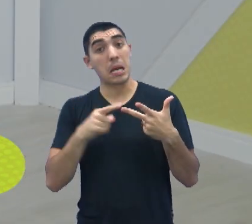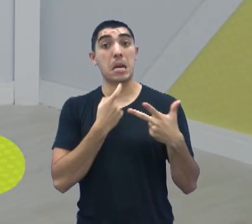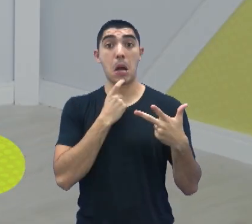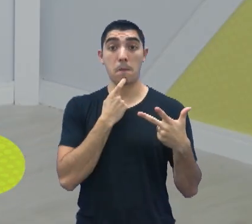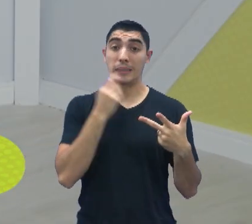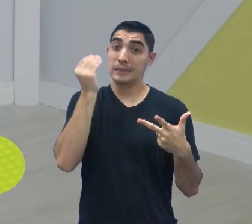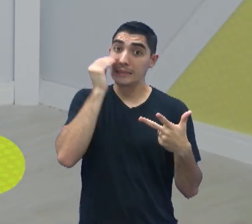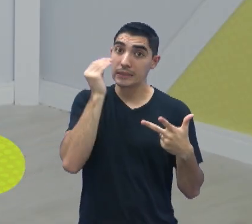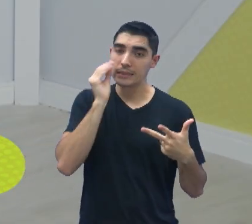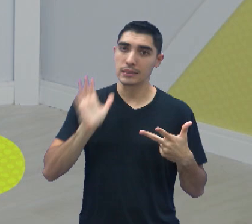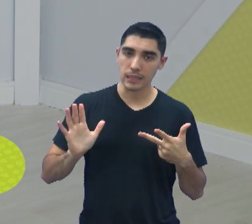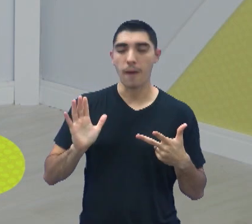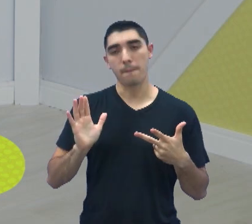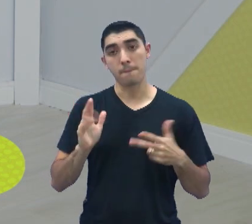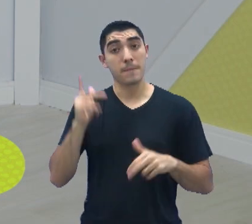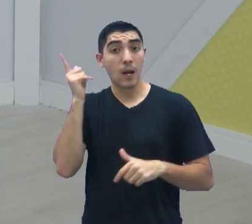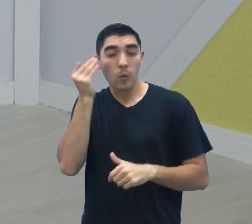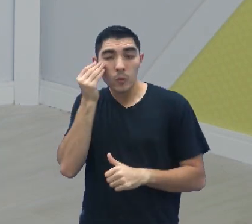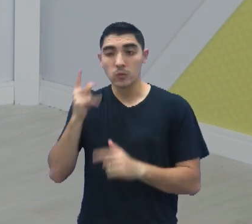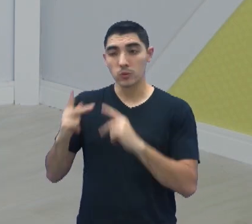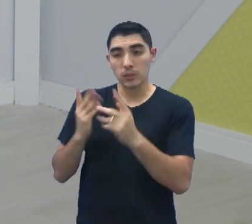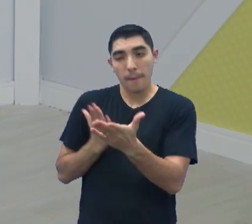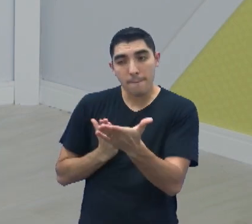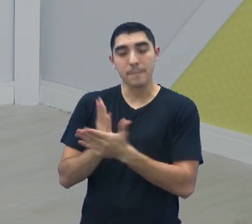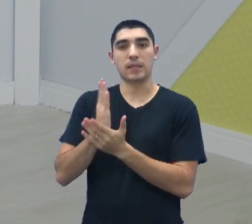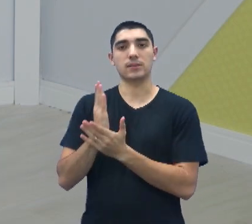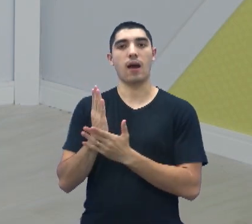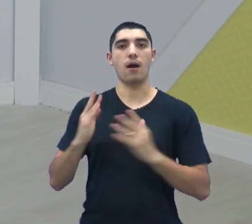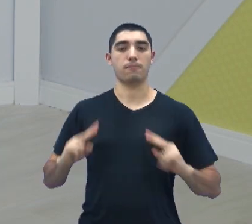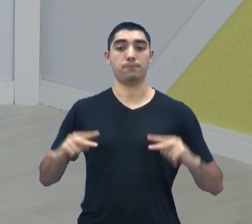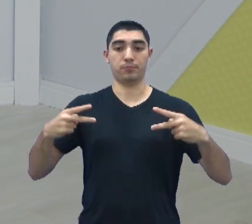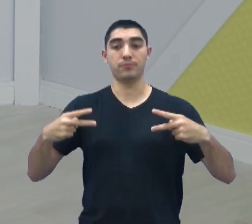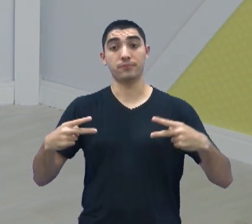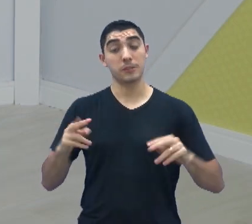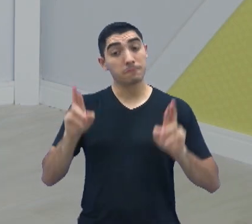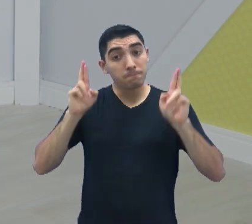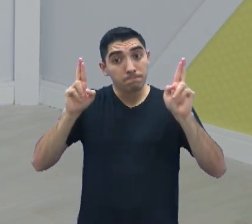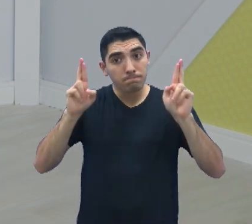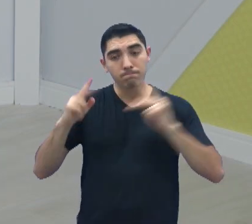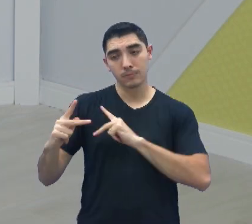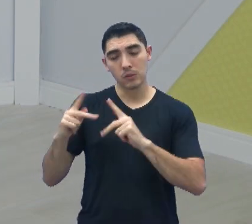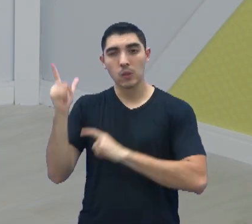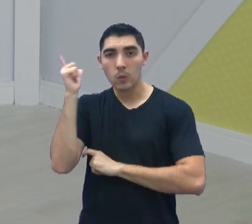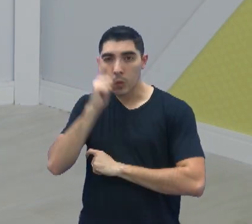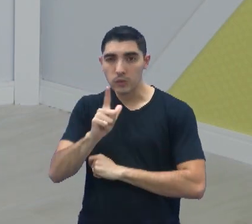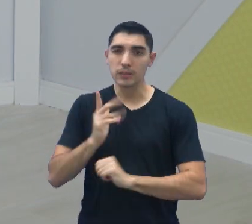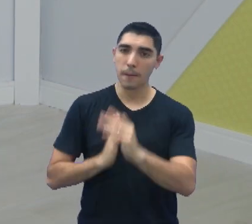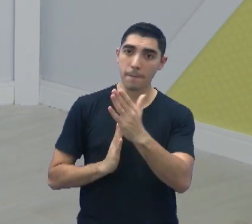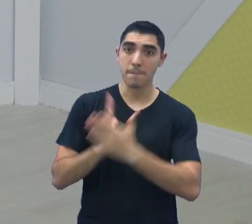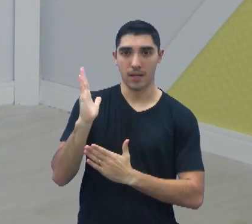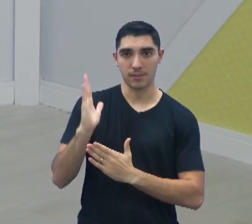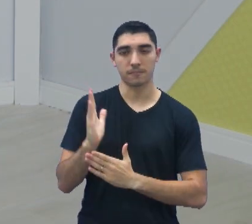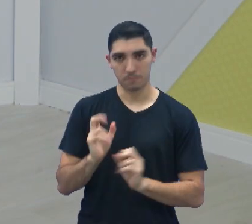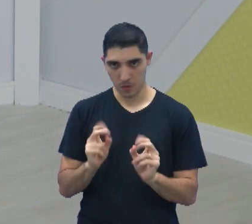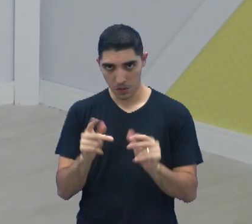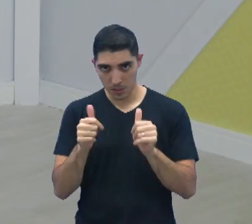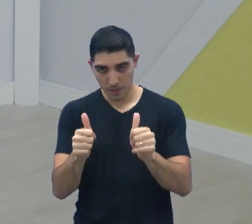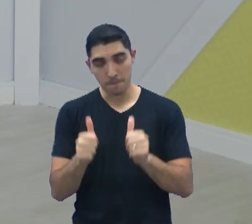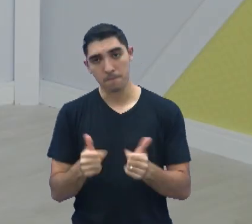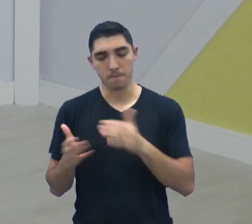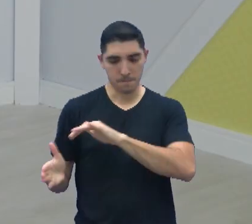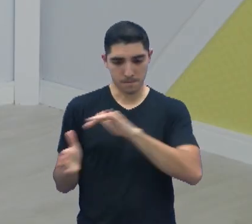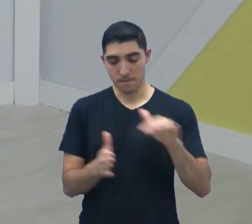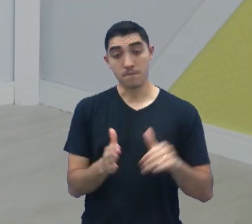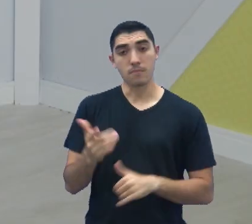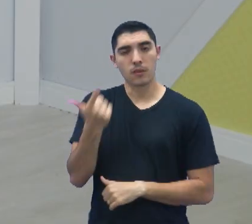as semifinais do Campeonato Paulista. Vamos acompanhar de perto e torcer pelo São José Vôlei São José, tá certo? Paulito, pra